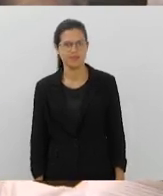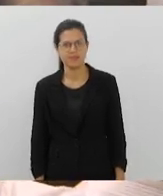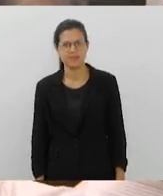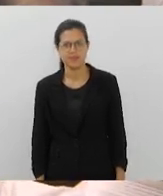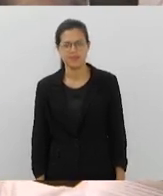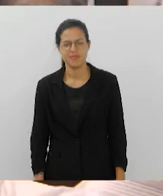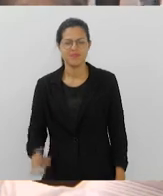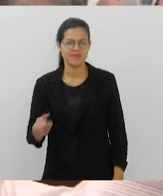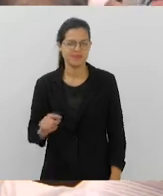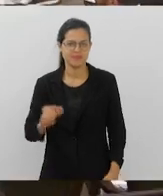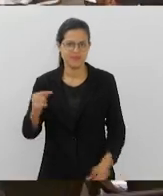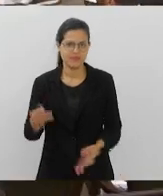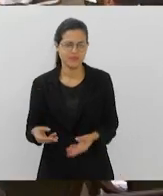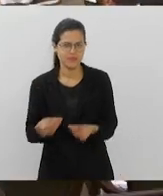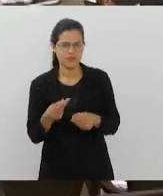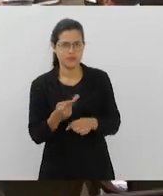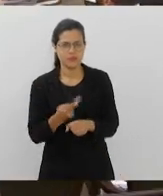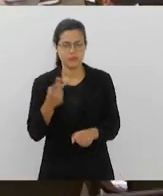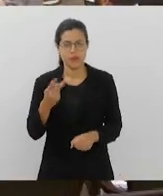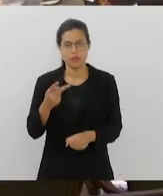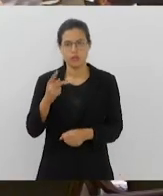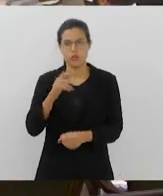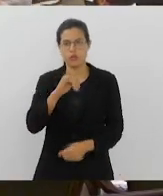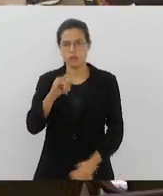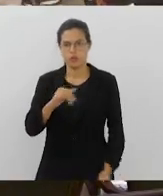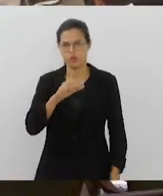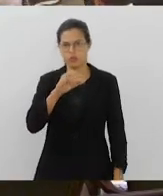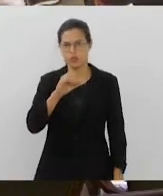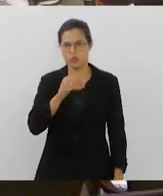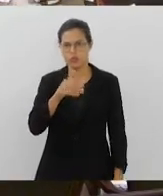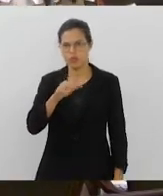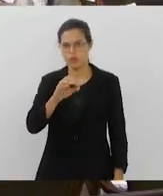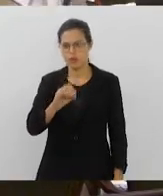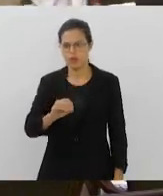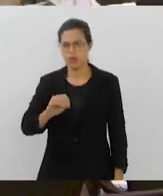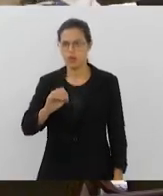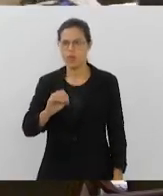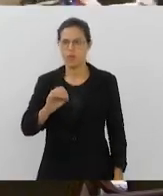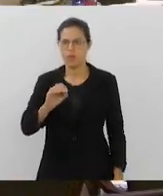Próximo agraciado, grão-mestre João Humberto Barreto.